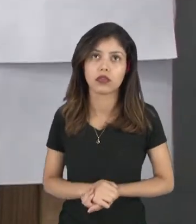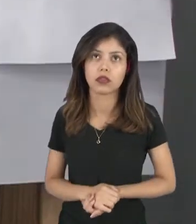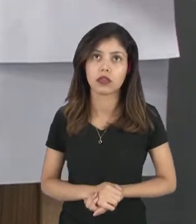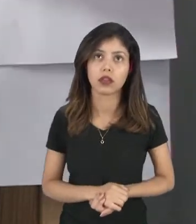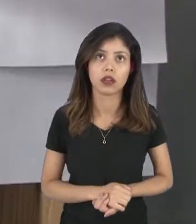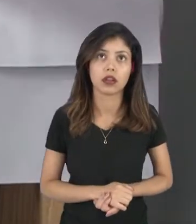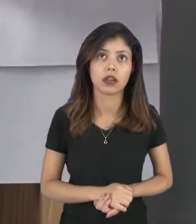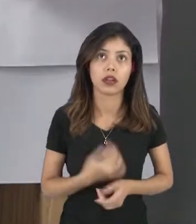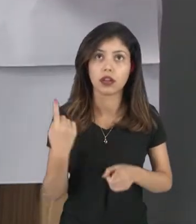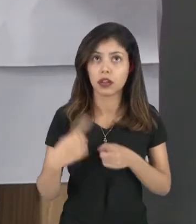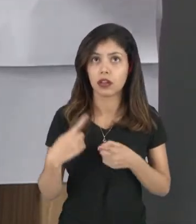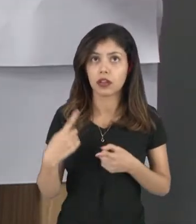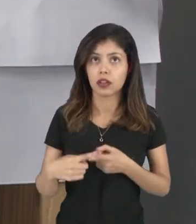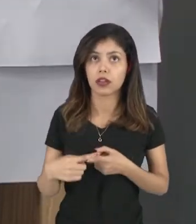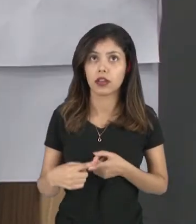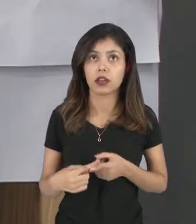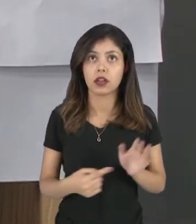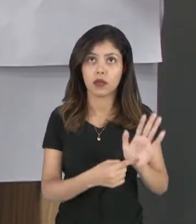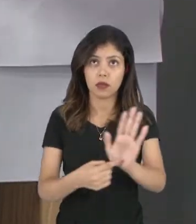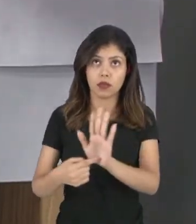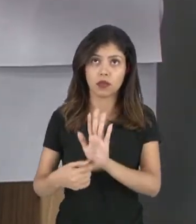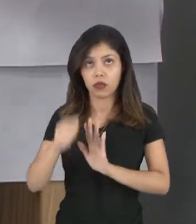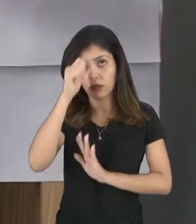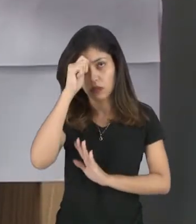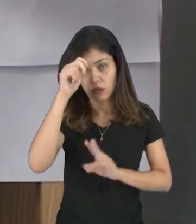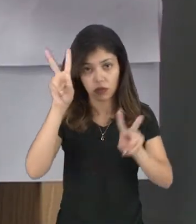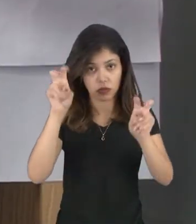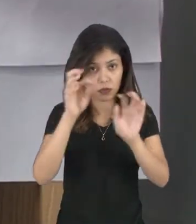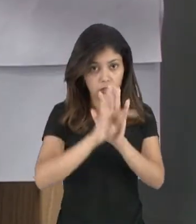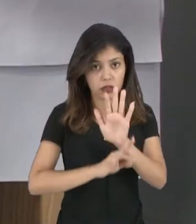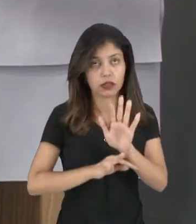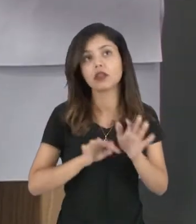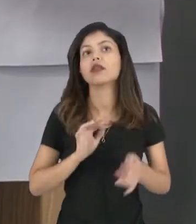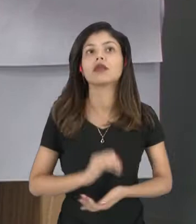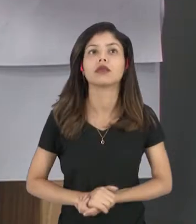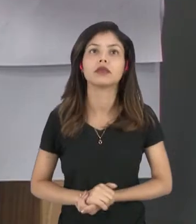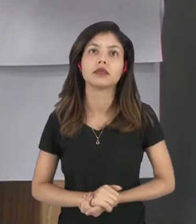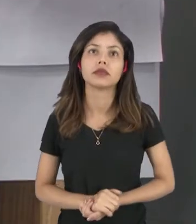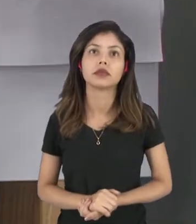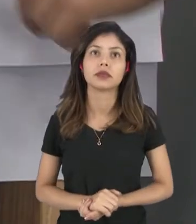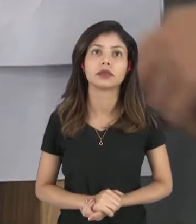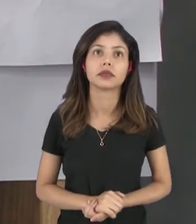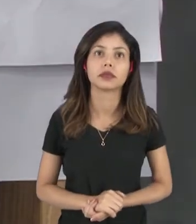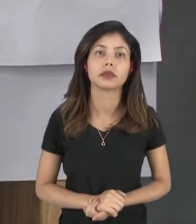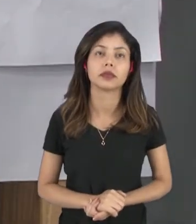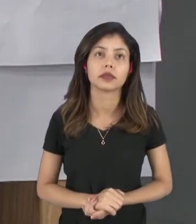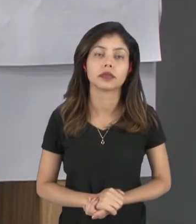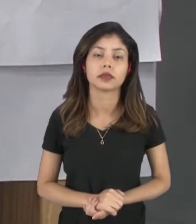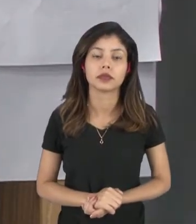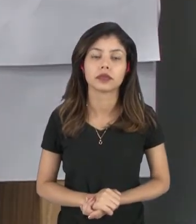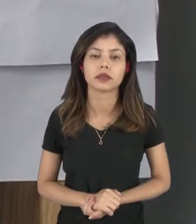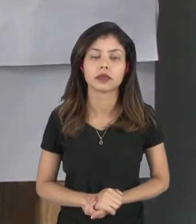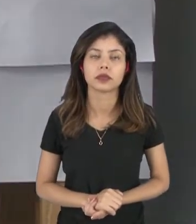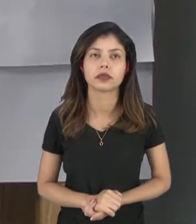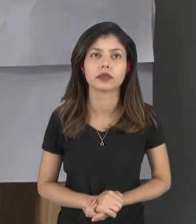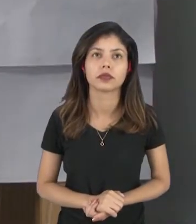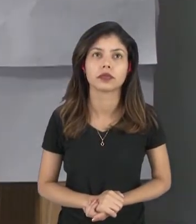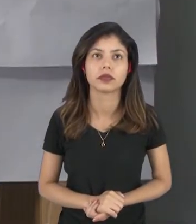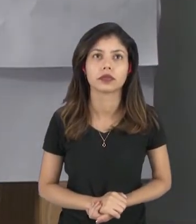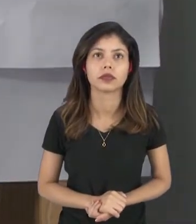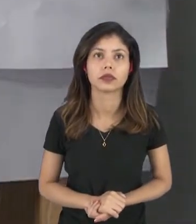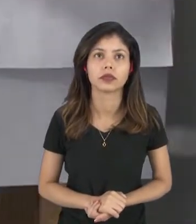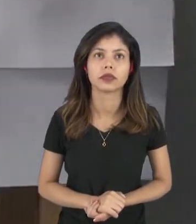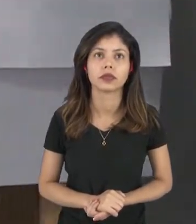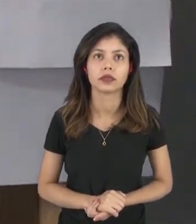objetivo. Por quê? Porque ele já revela para o autor o tema do texto. Ok? Então, ele é objetivo. E